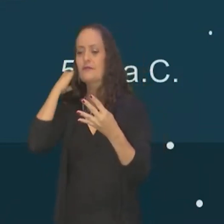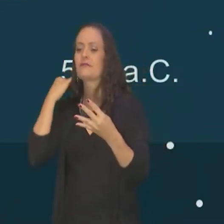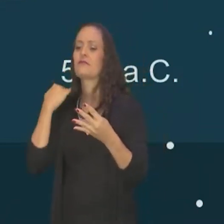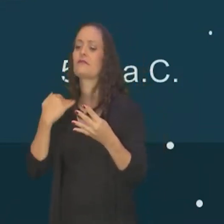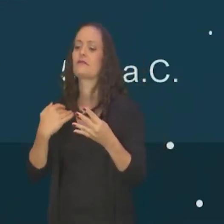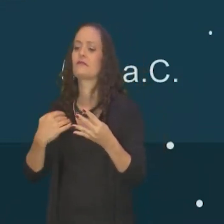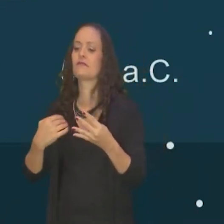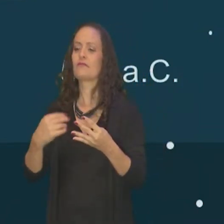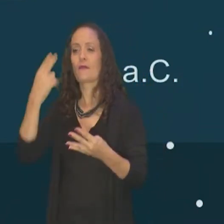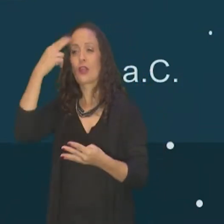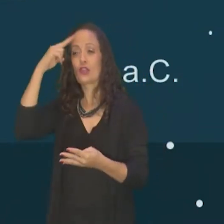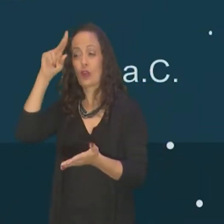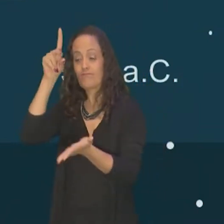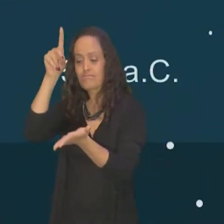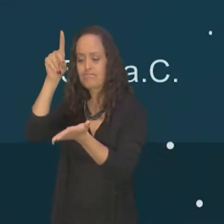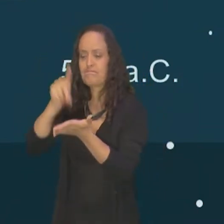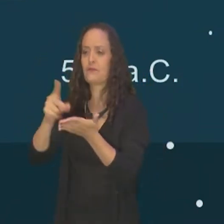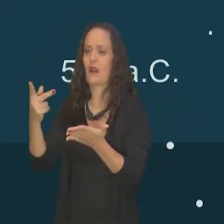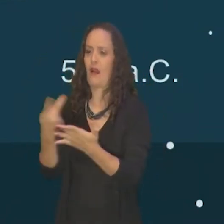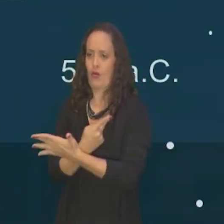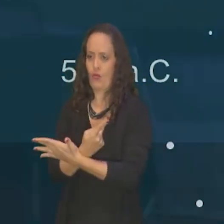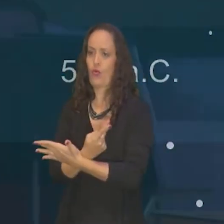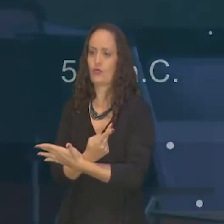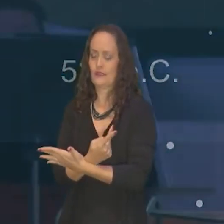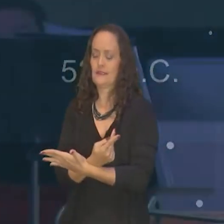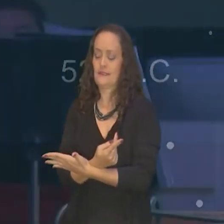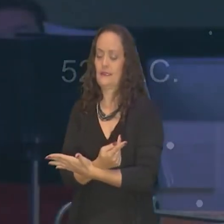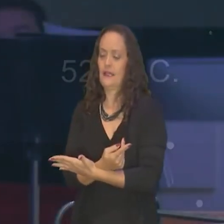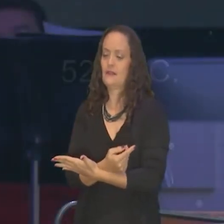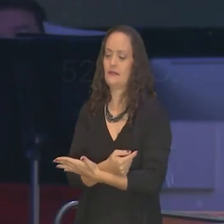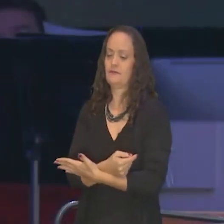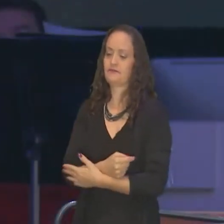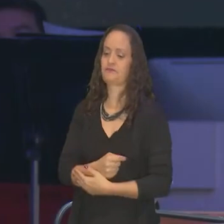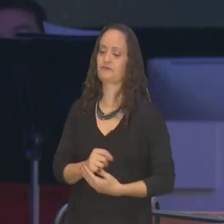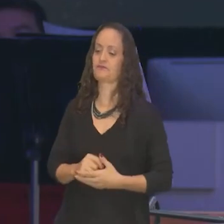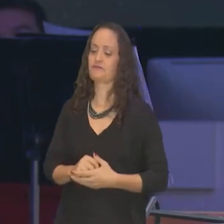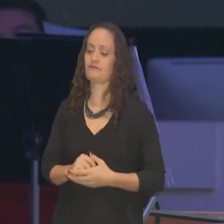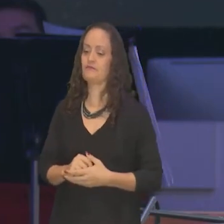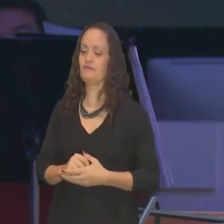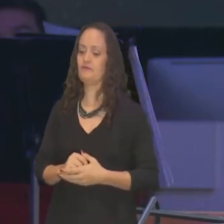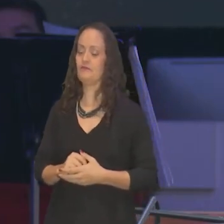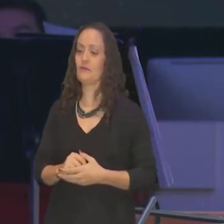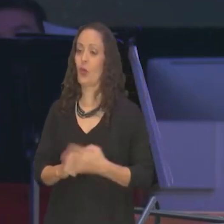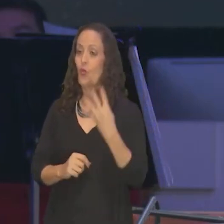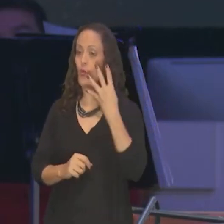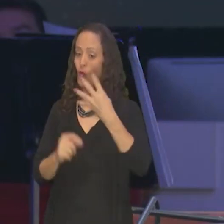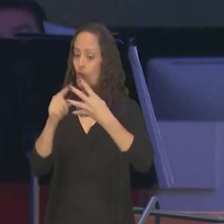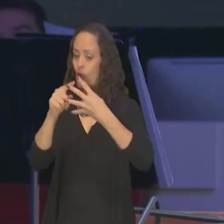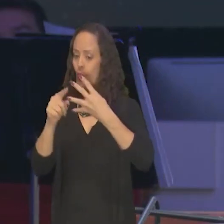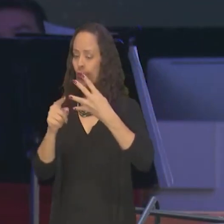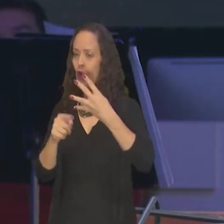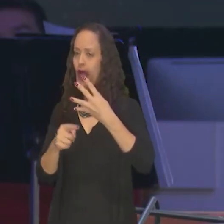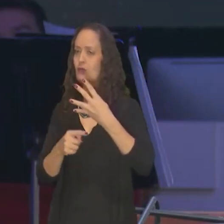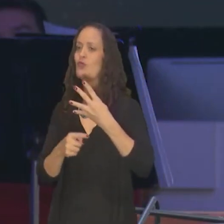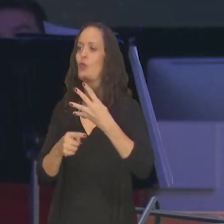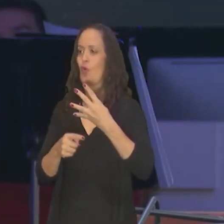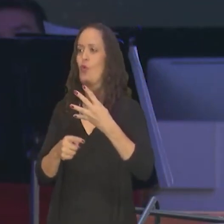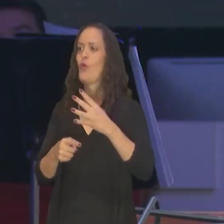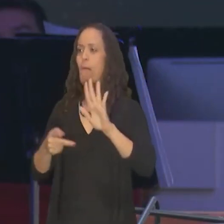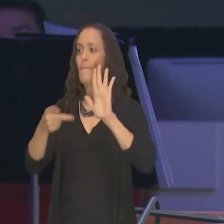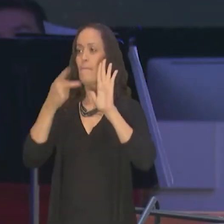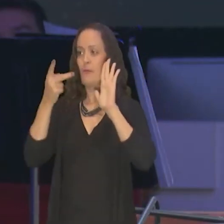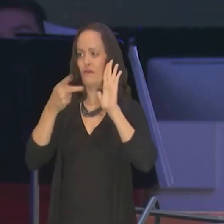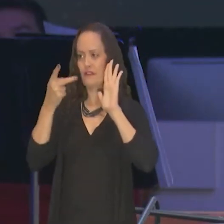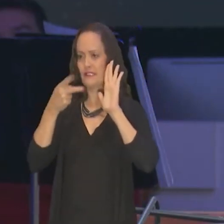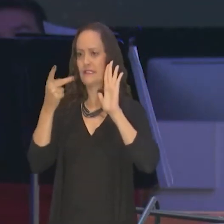evidências a partir desses profetas, não somente 4 textos, mas 4 profecias específicas que dão